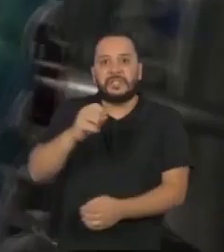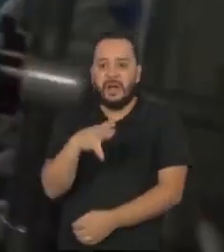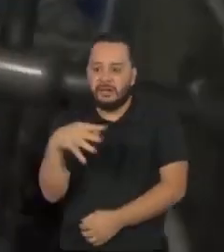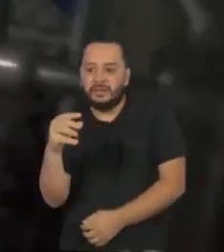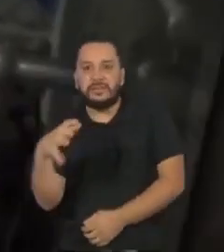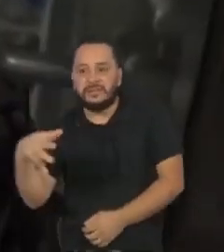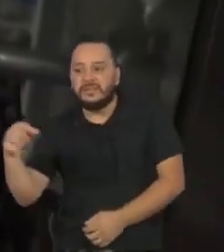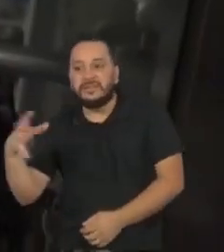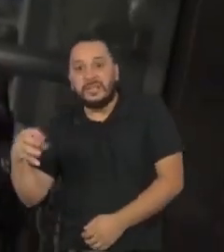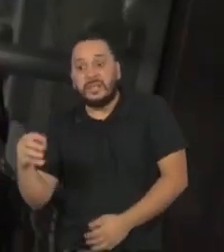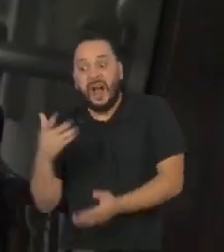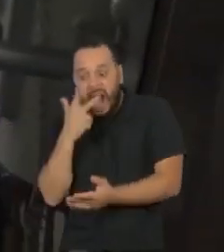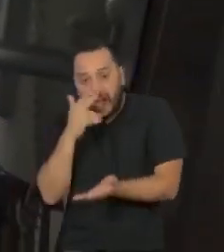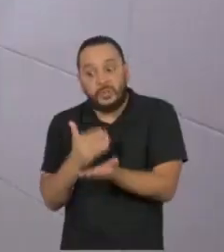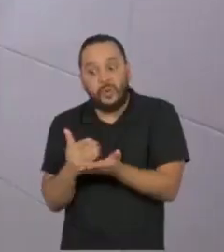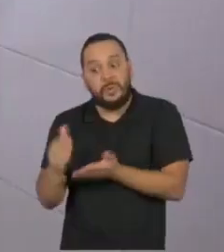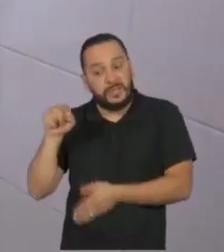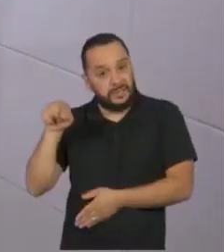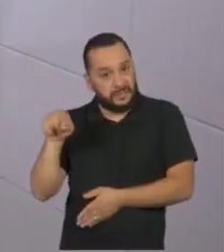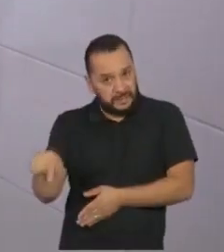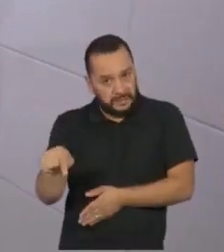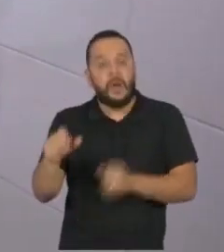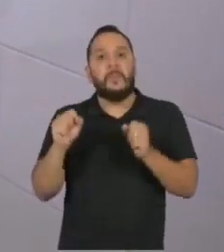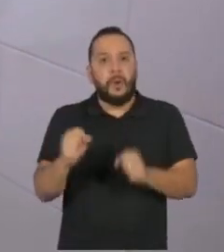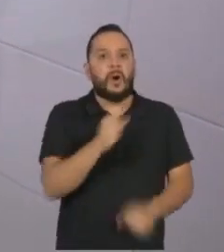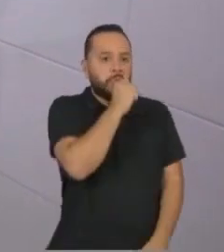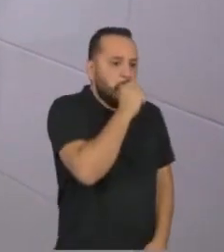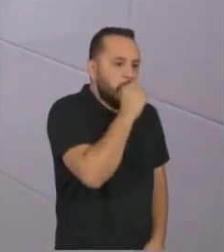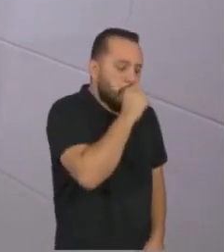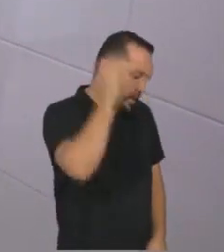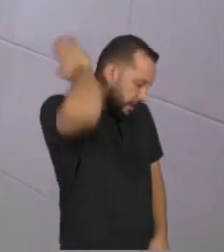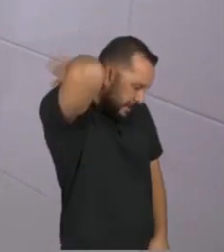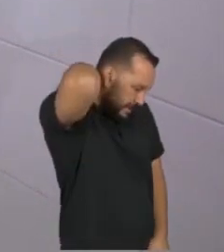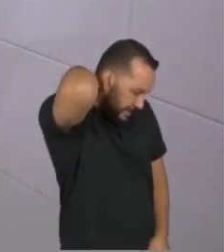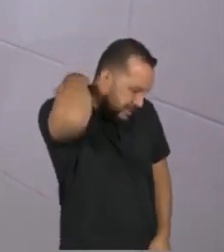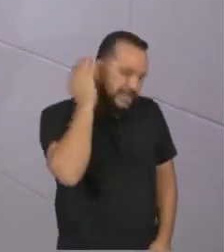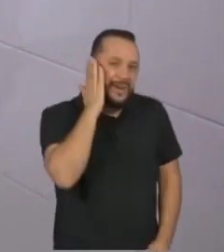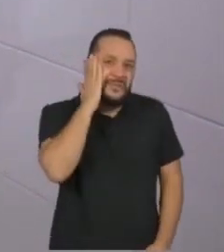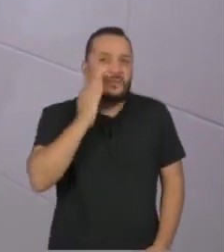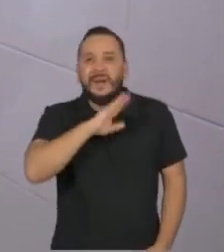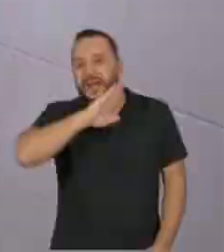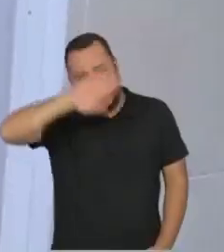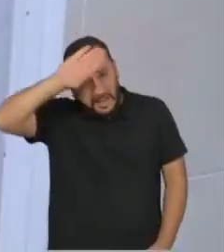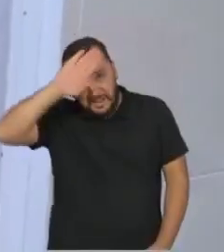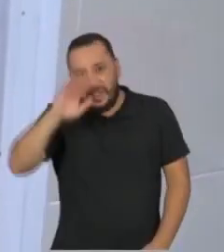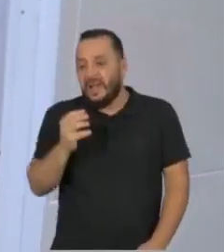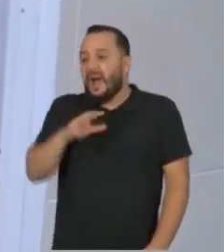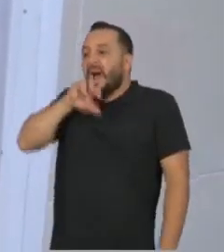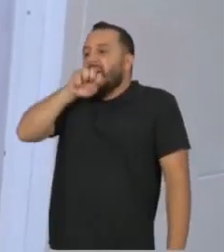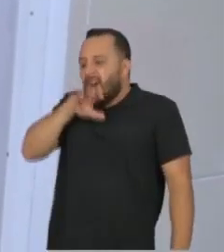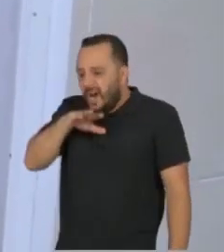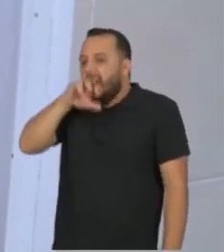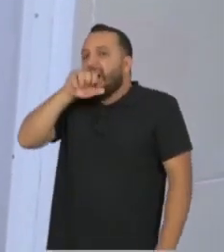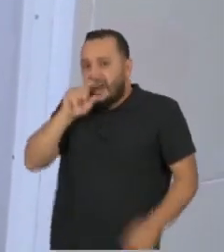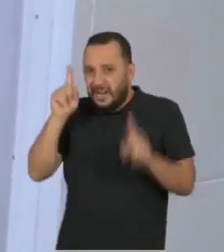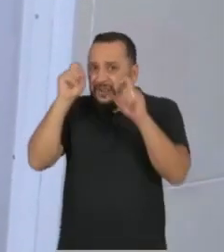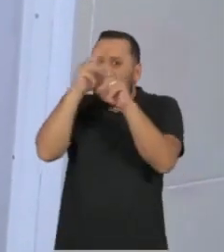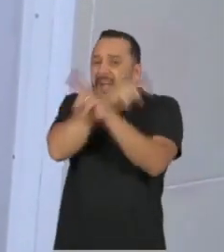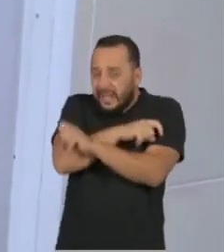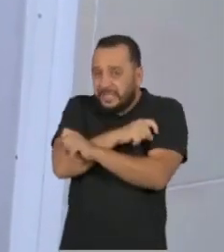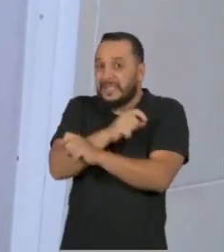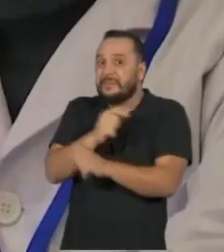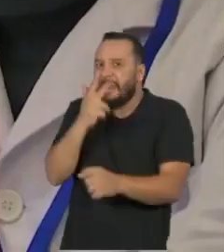pneumonia com sintomas de febre e dificuldade respiratória, mas como são sintomas parecidos com de outras doenças,